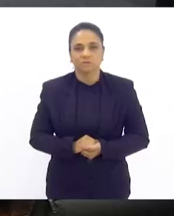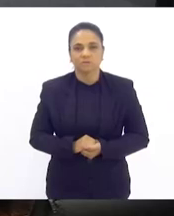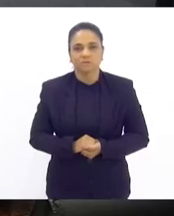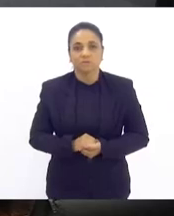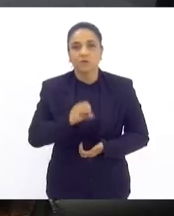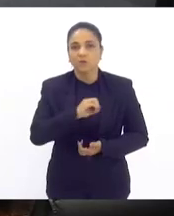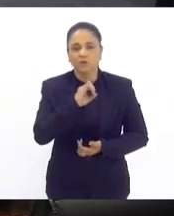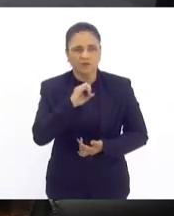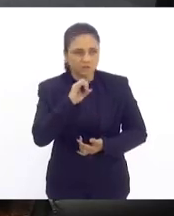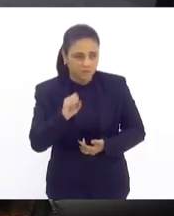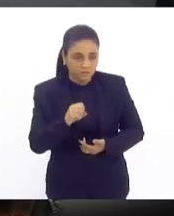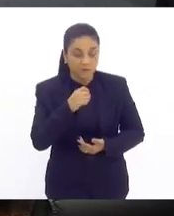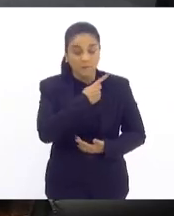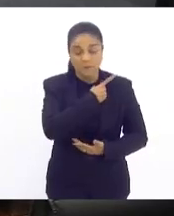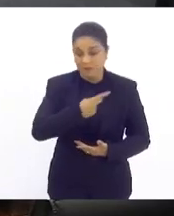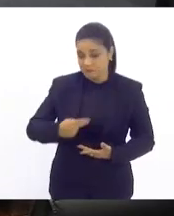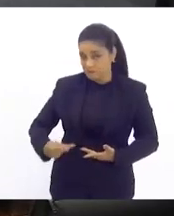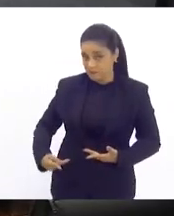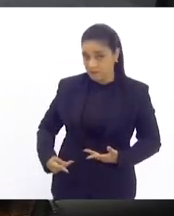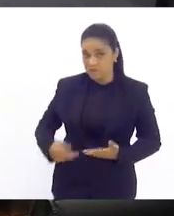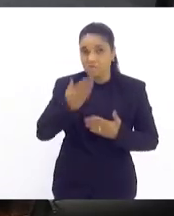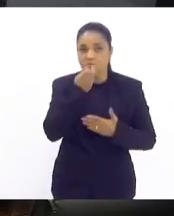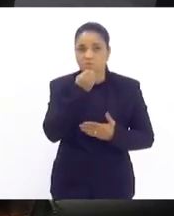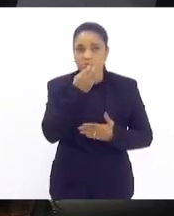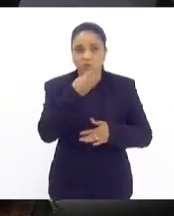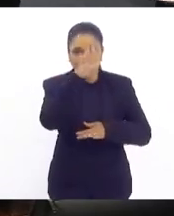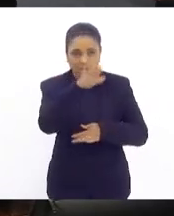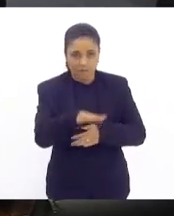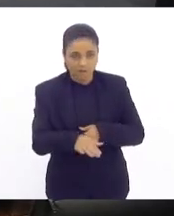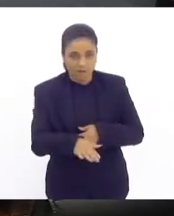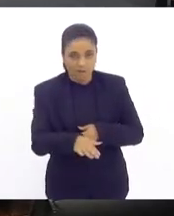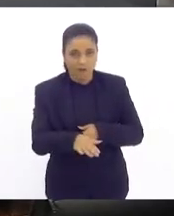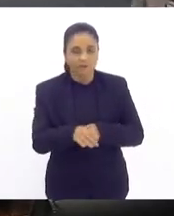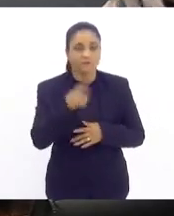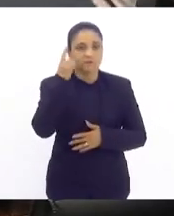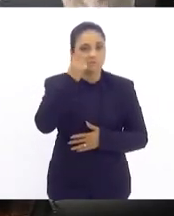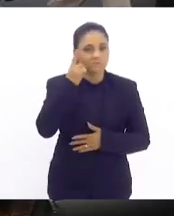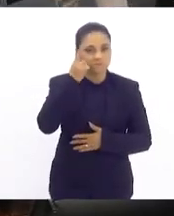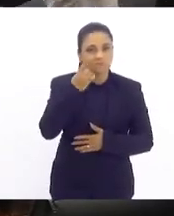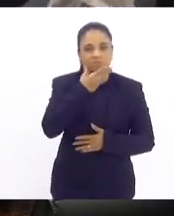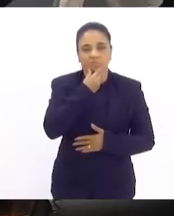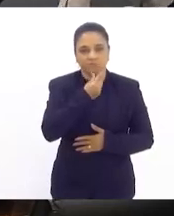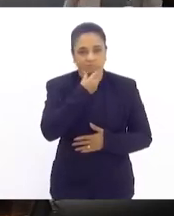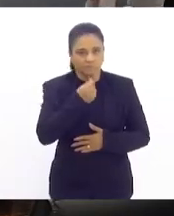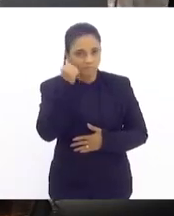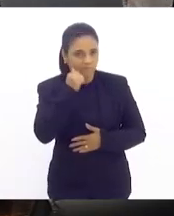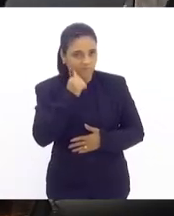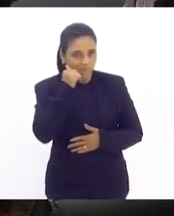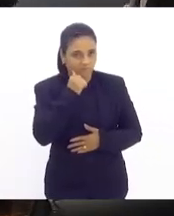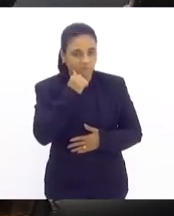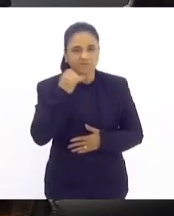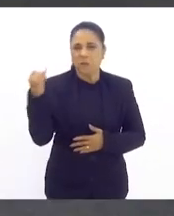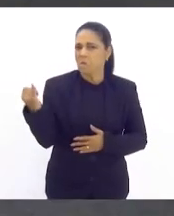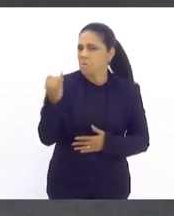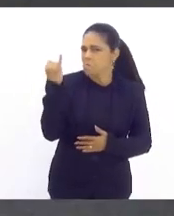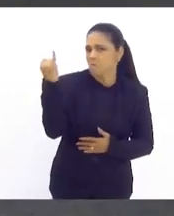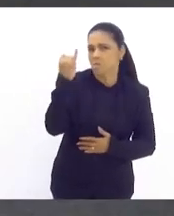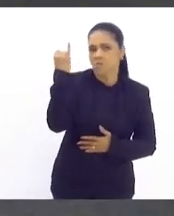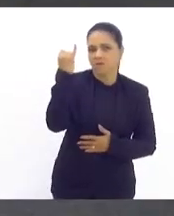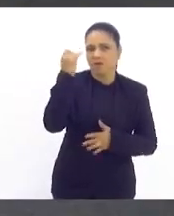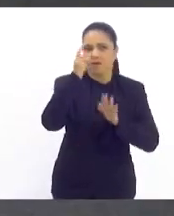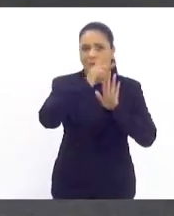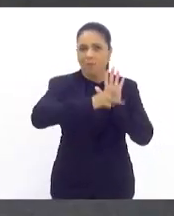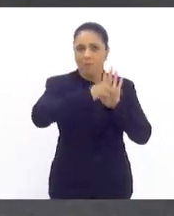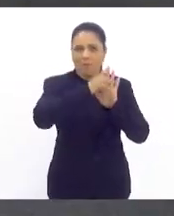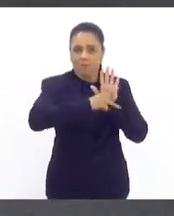senhor presidente Boa tarde Boa tarde as deputados os deputados super importante esse